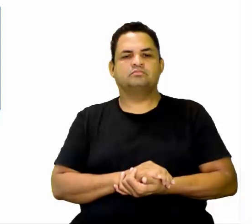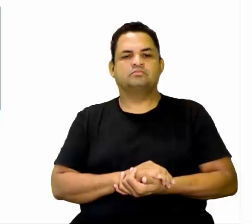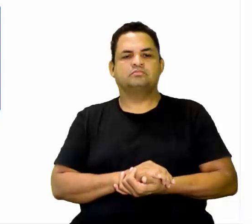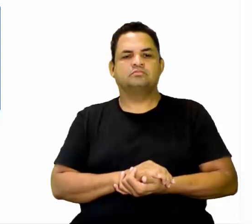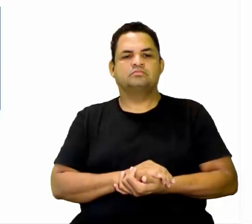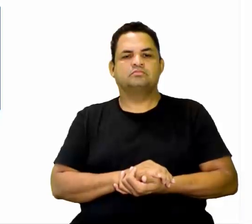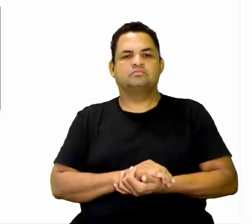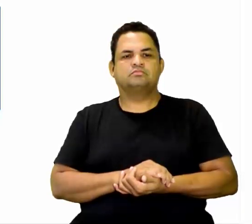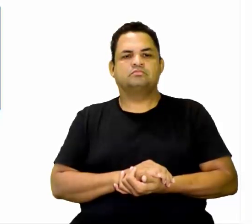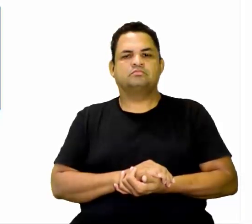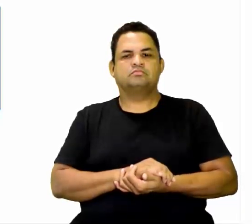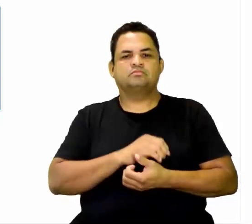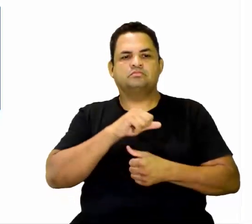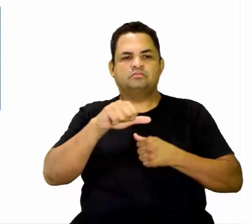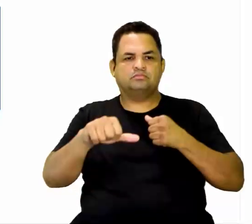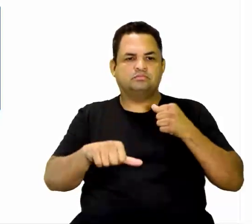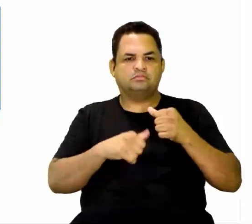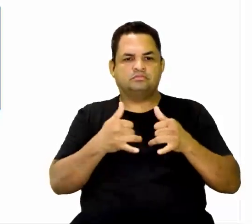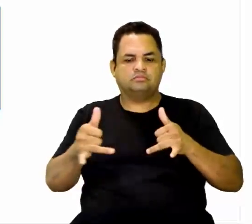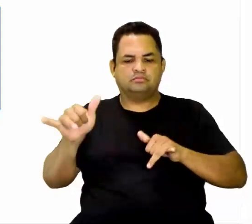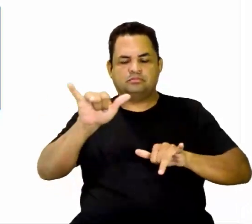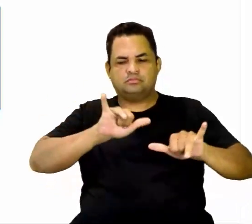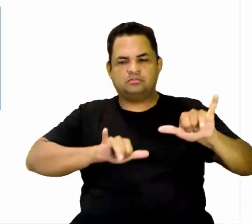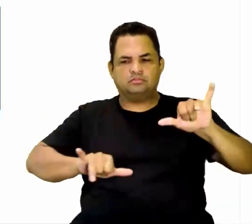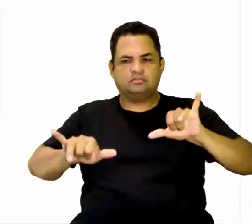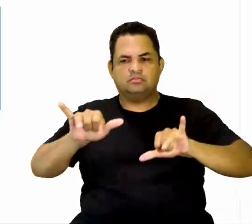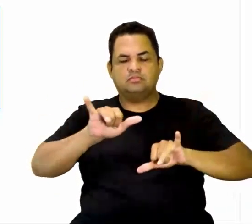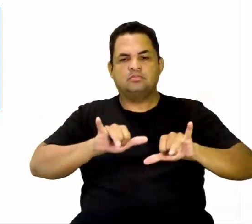As transformações químicas